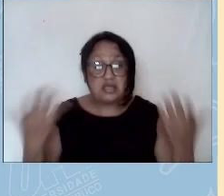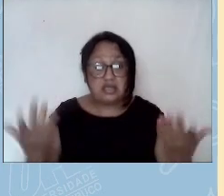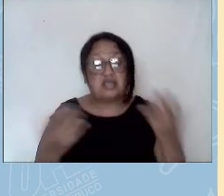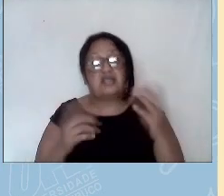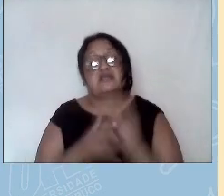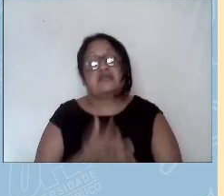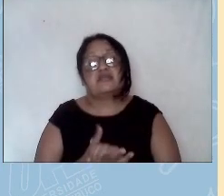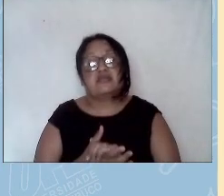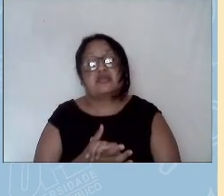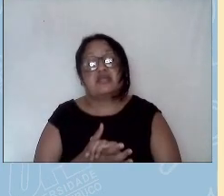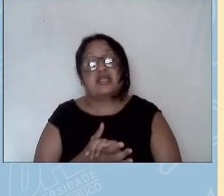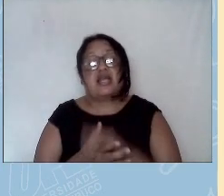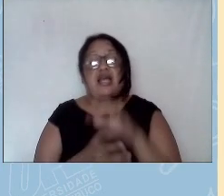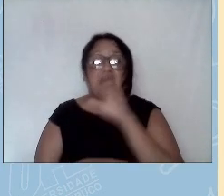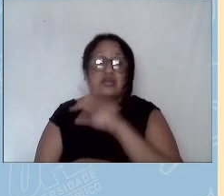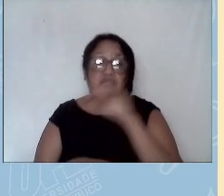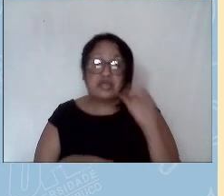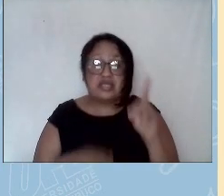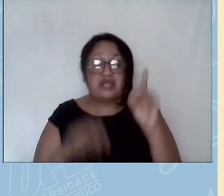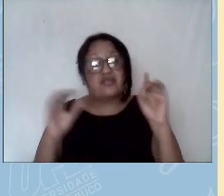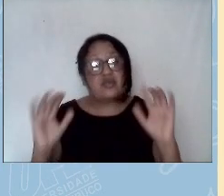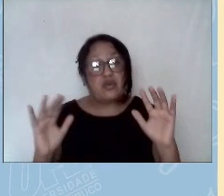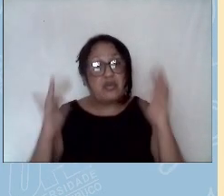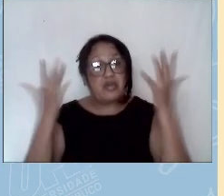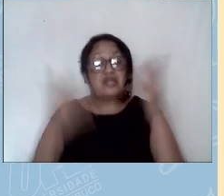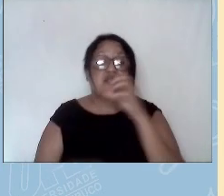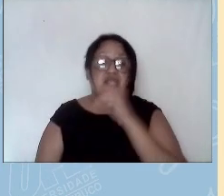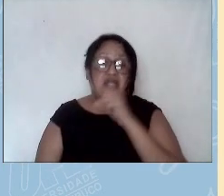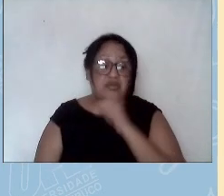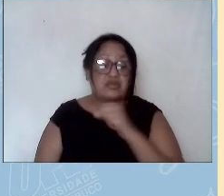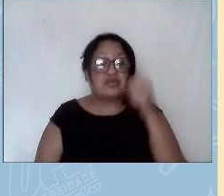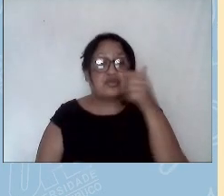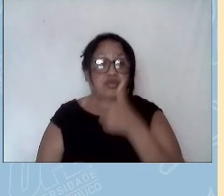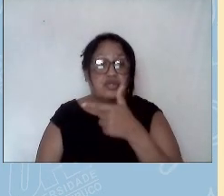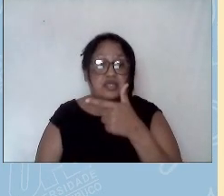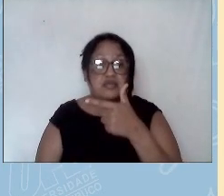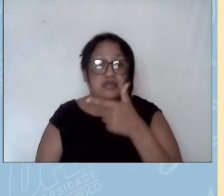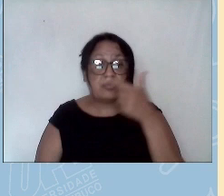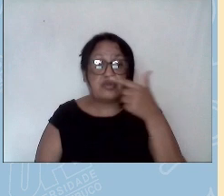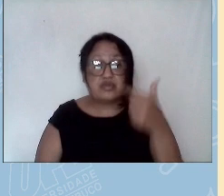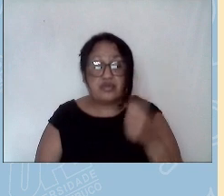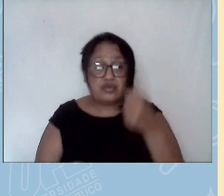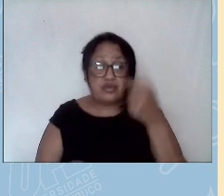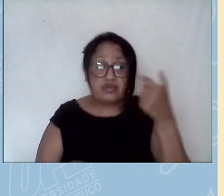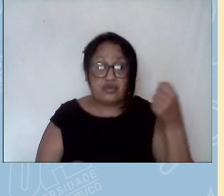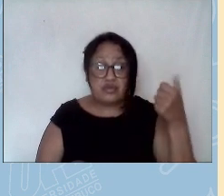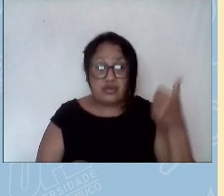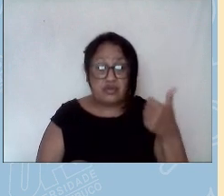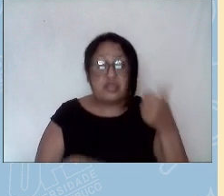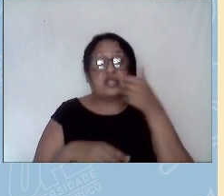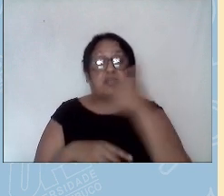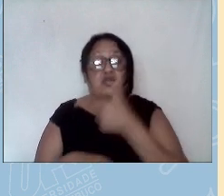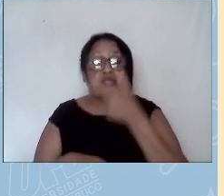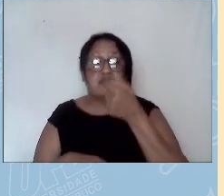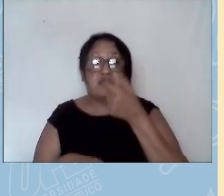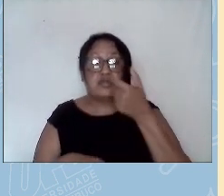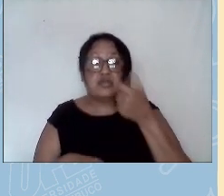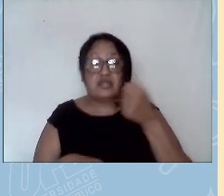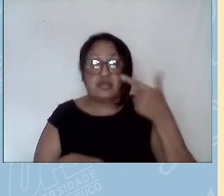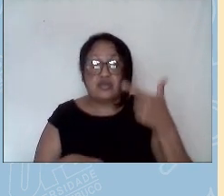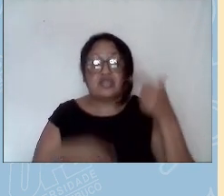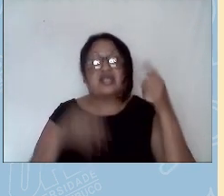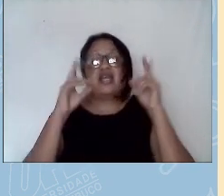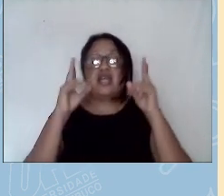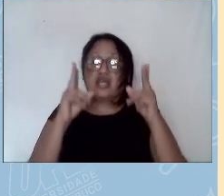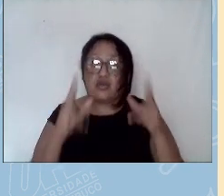a data foi celebrada no sábado em 2001 em 2002 aconteceu da mesma forma tivemos